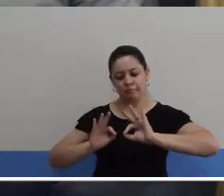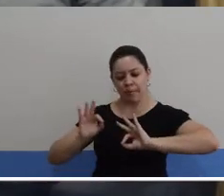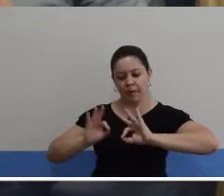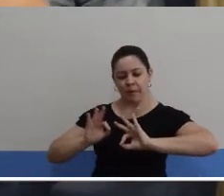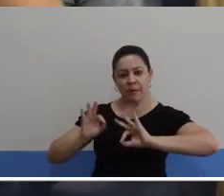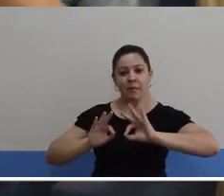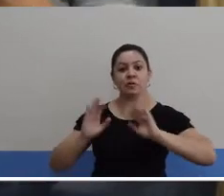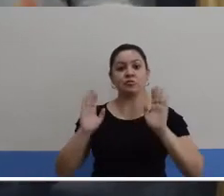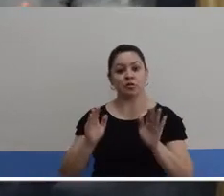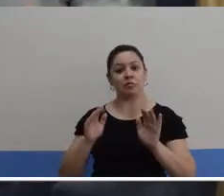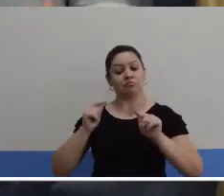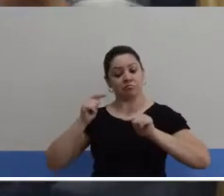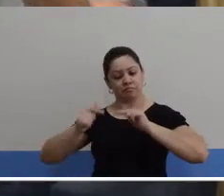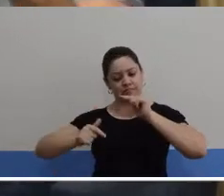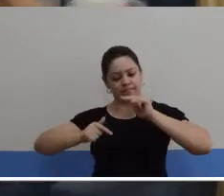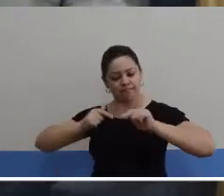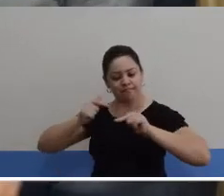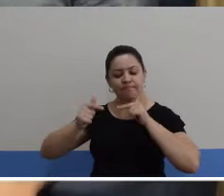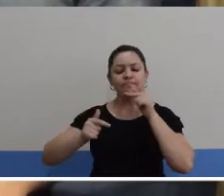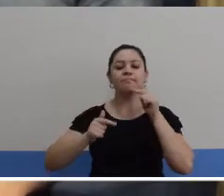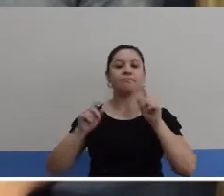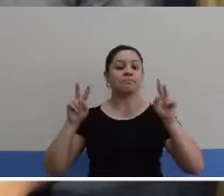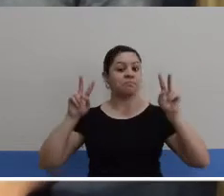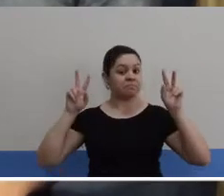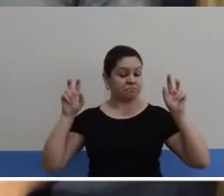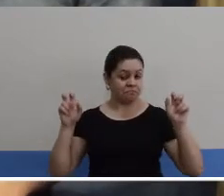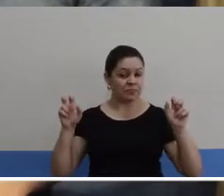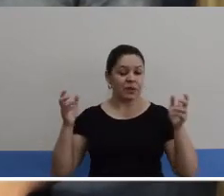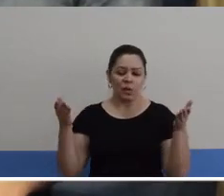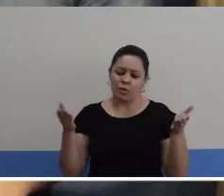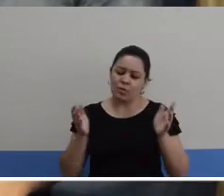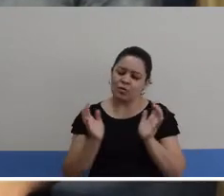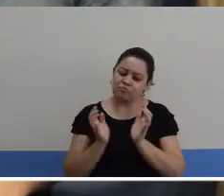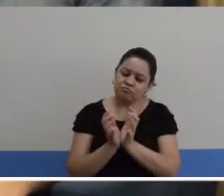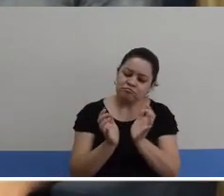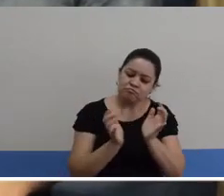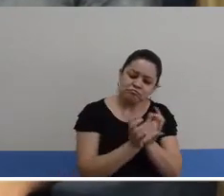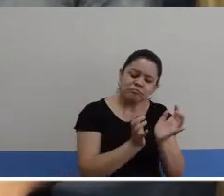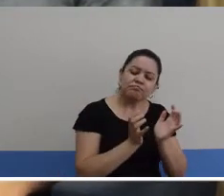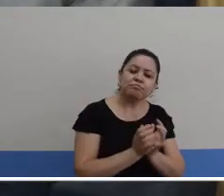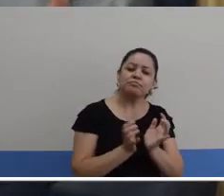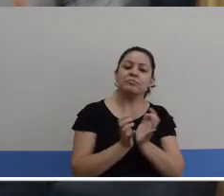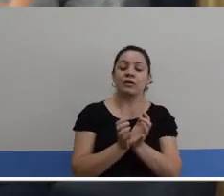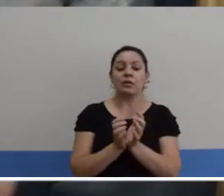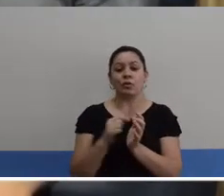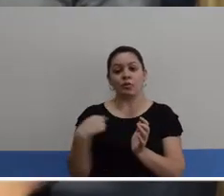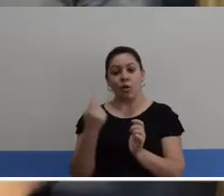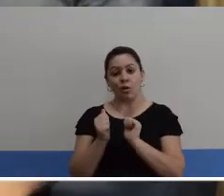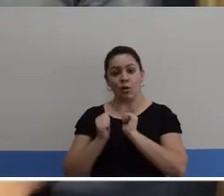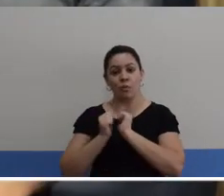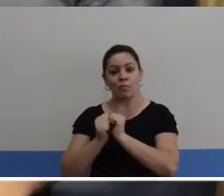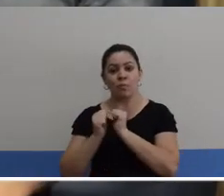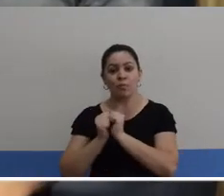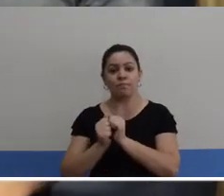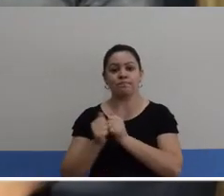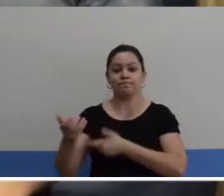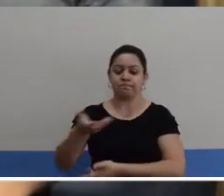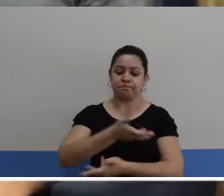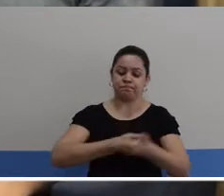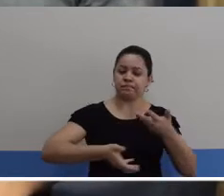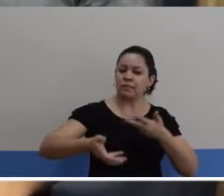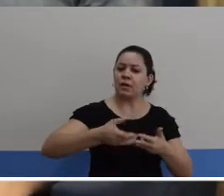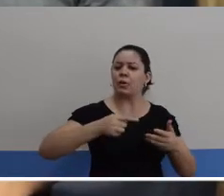que já se encontraram e hoje estão aqui conosco participando para juntos interagirmos, tirarmos